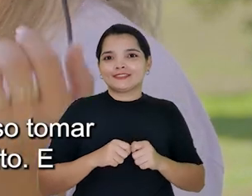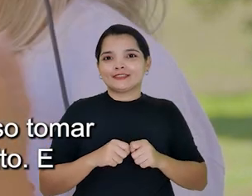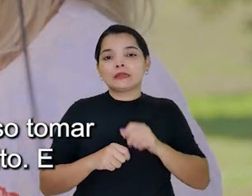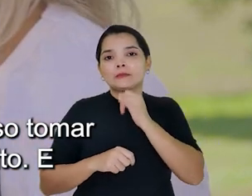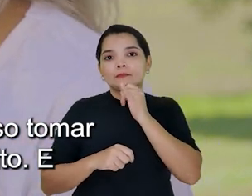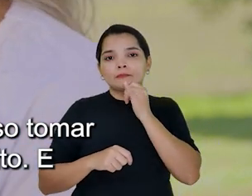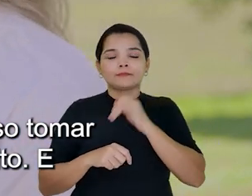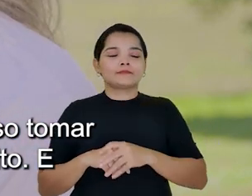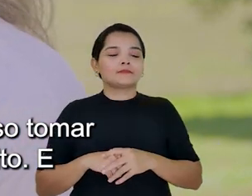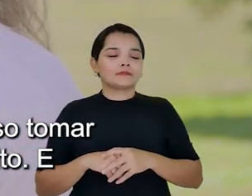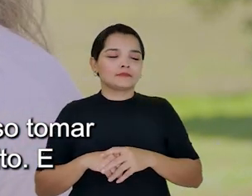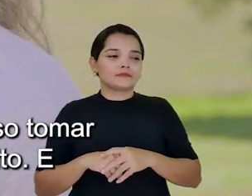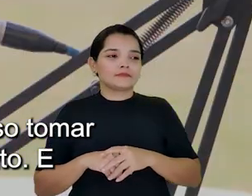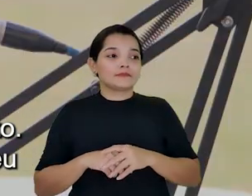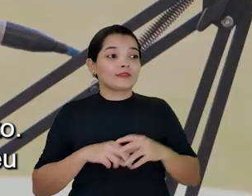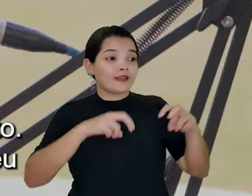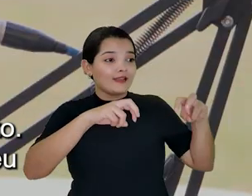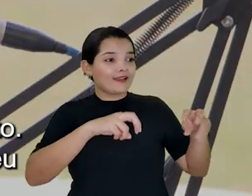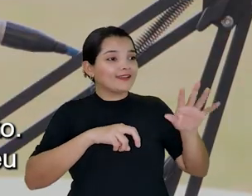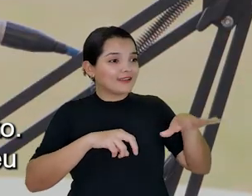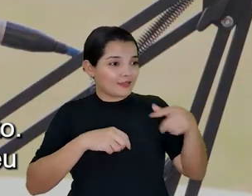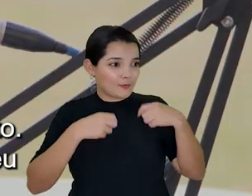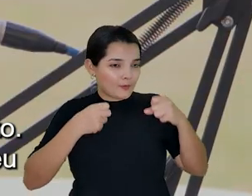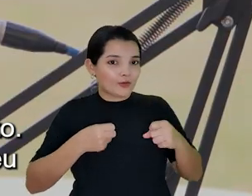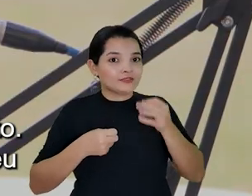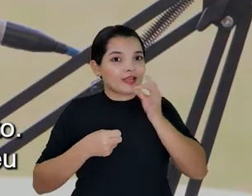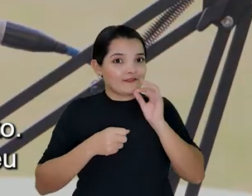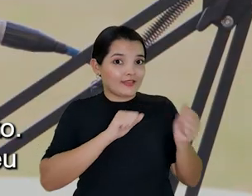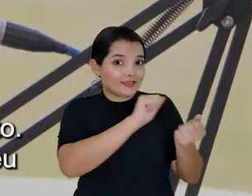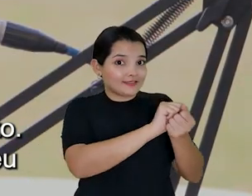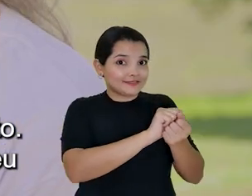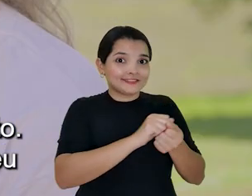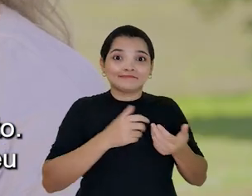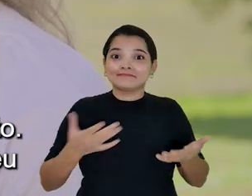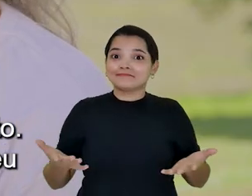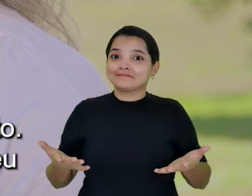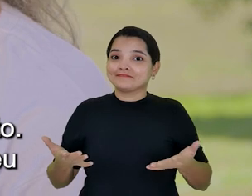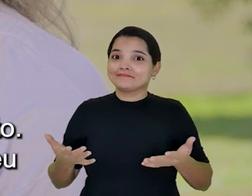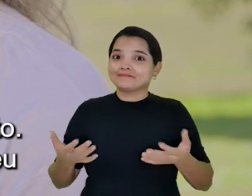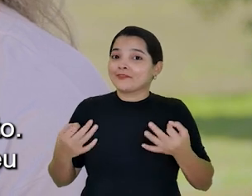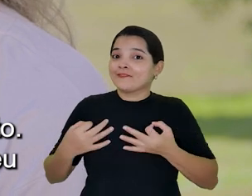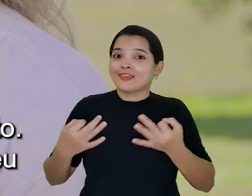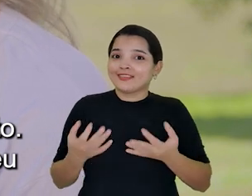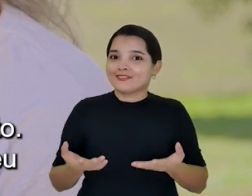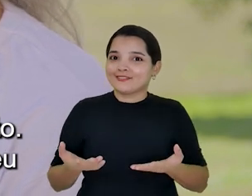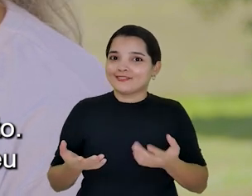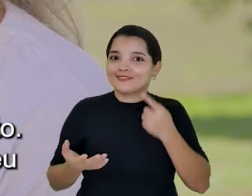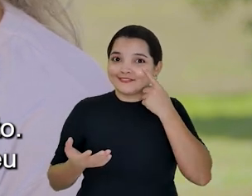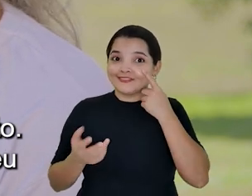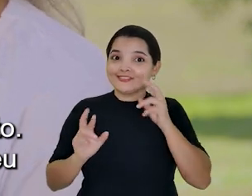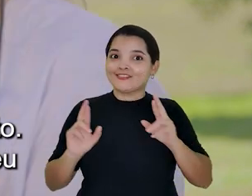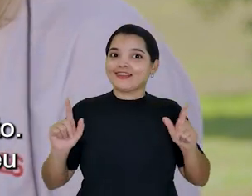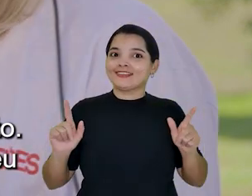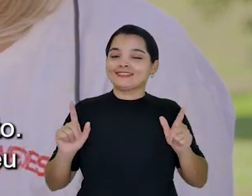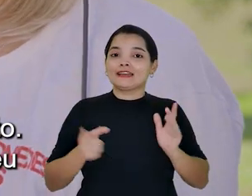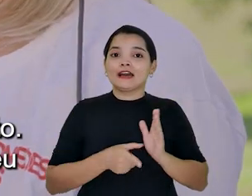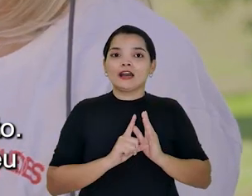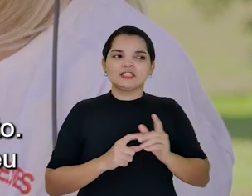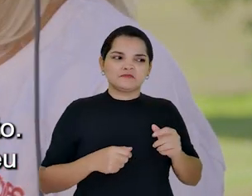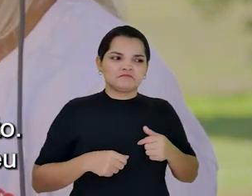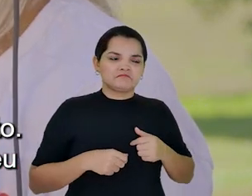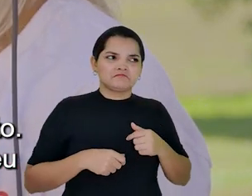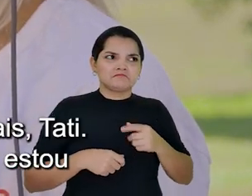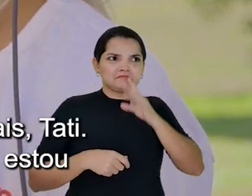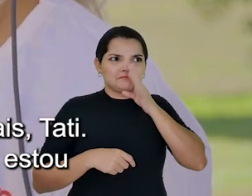ai perfeito Isa perfeito e P Sim claro a gente estava perfeito Olha que diferença olha como você